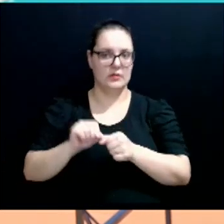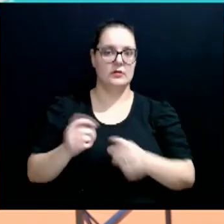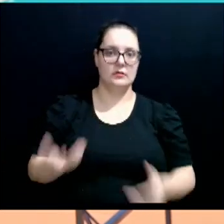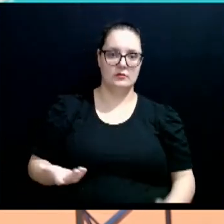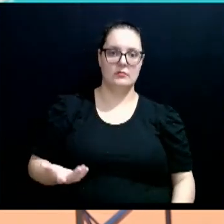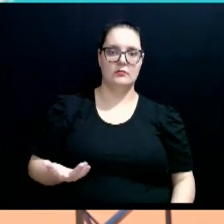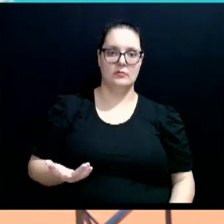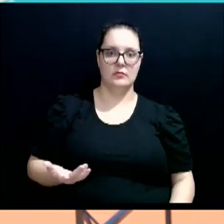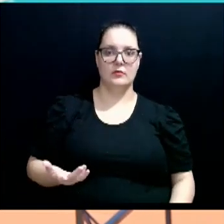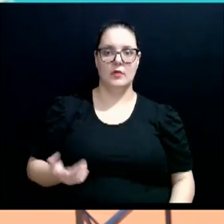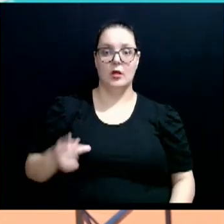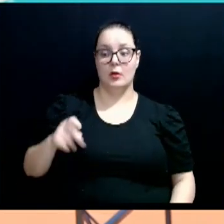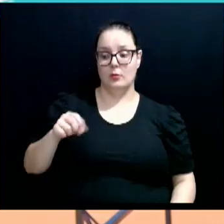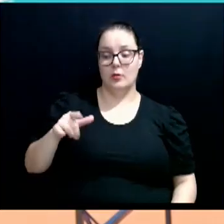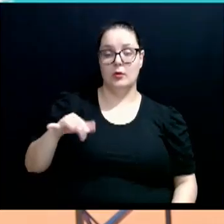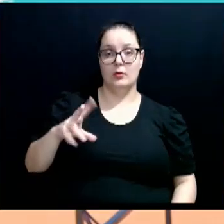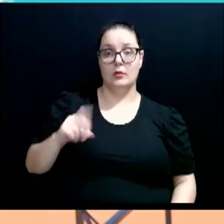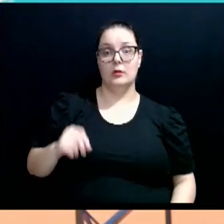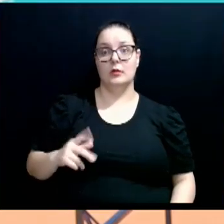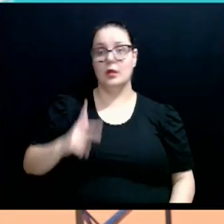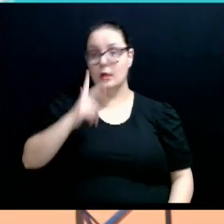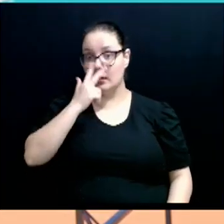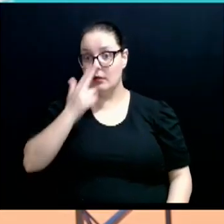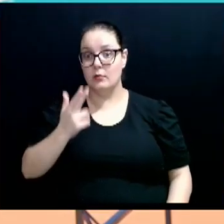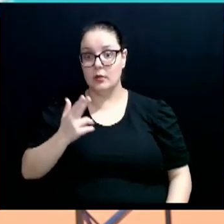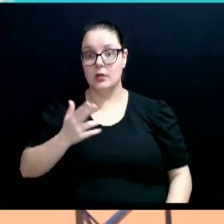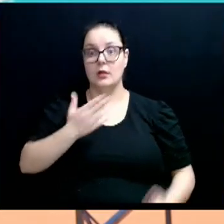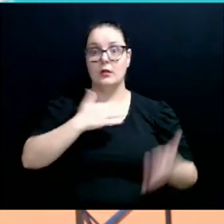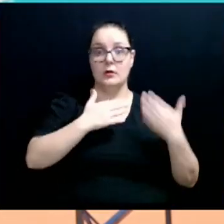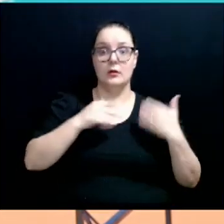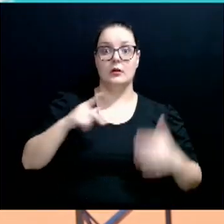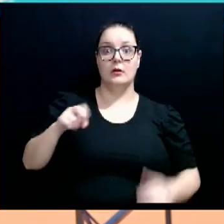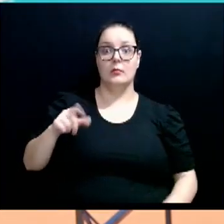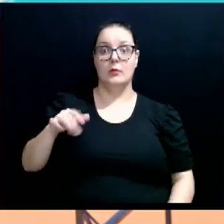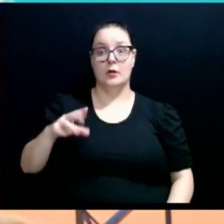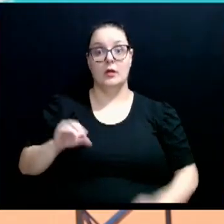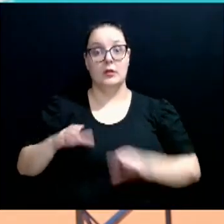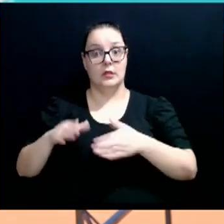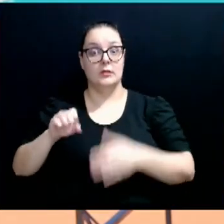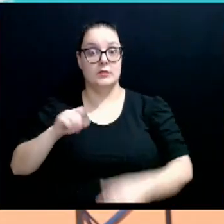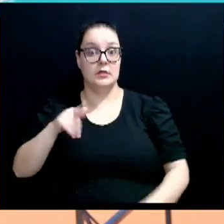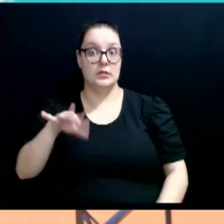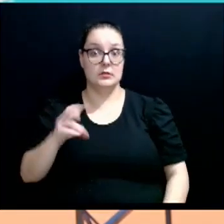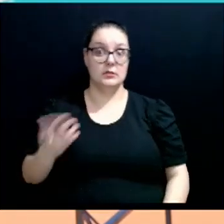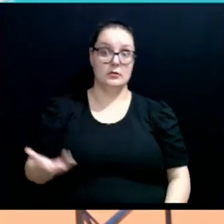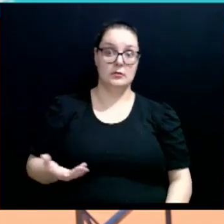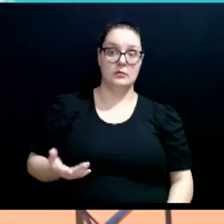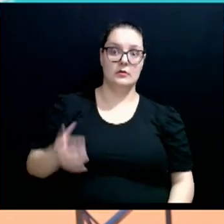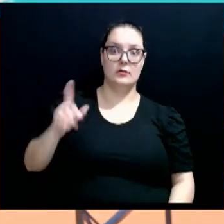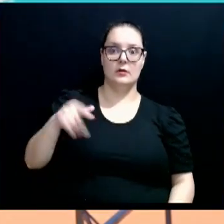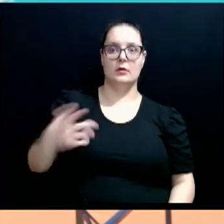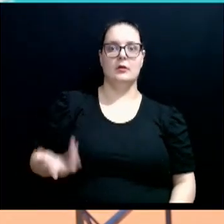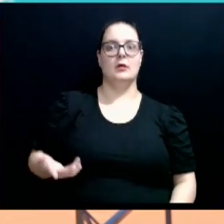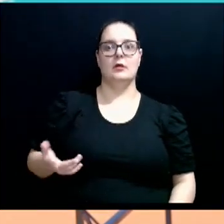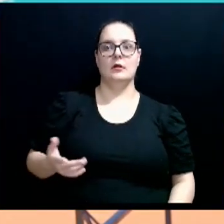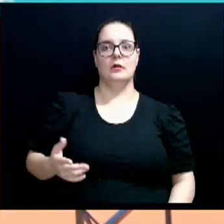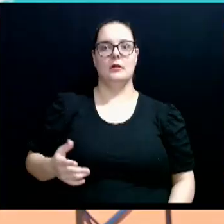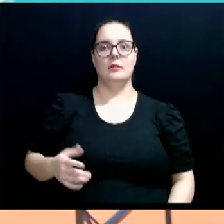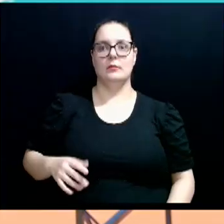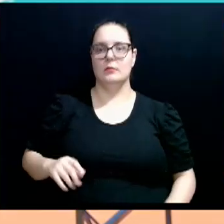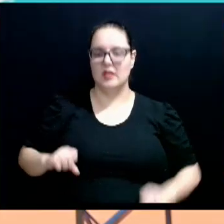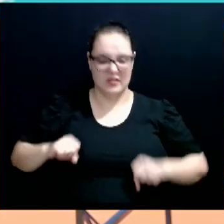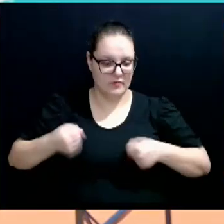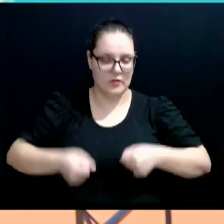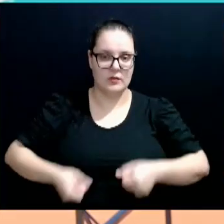Polônia principalmente vê muito parecido do que a gente vê já na Polônia na seleção, né? Então, que é um jogo que o pessoal vai agressivar muito no saque, né?